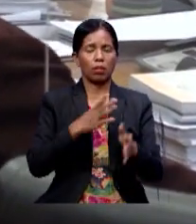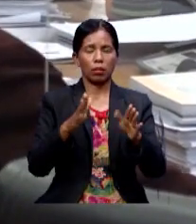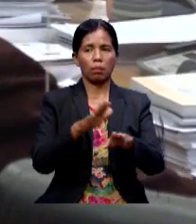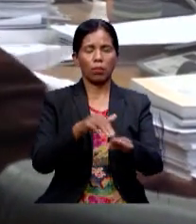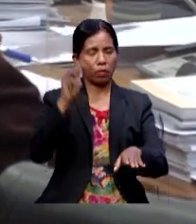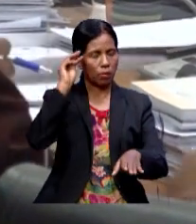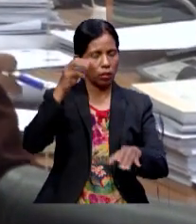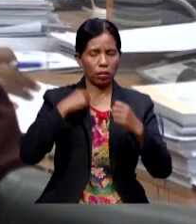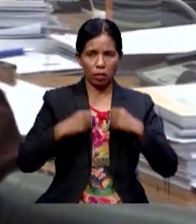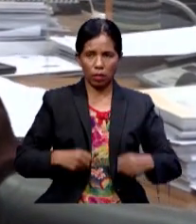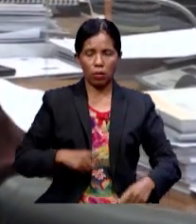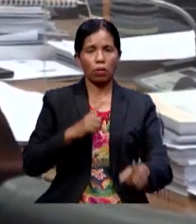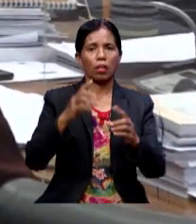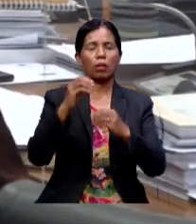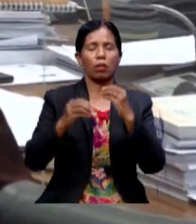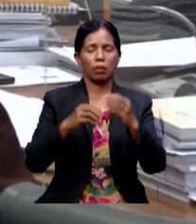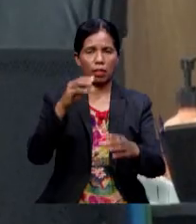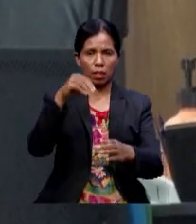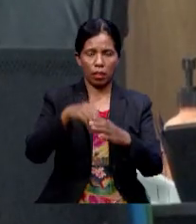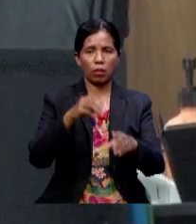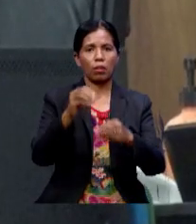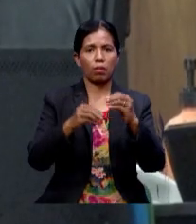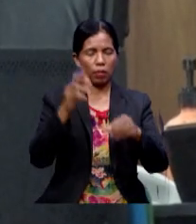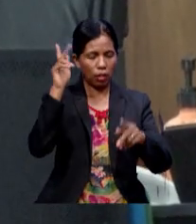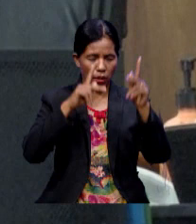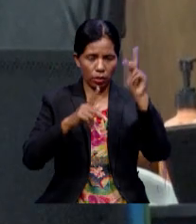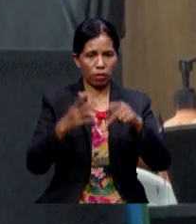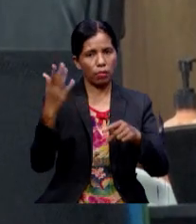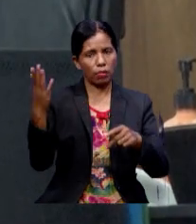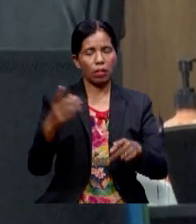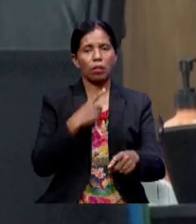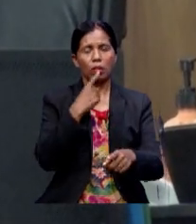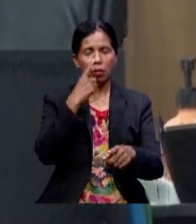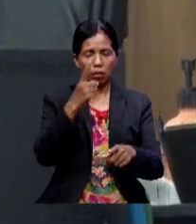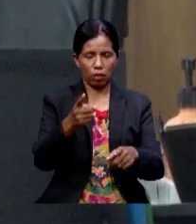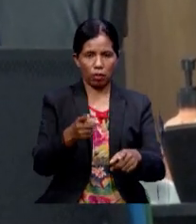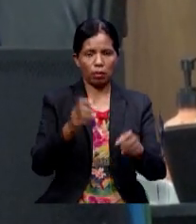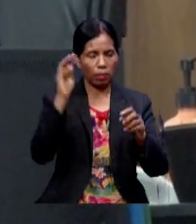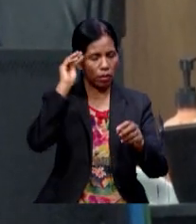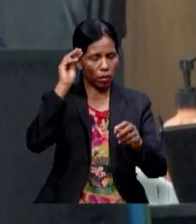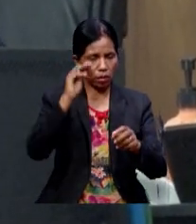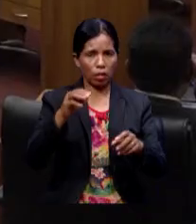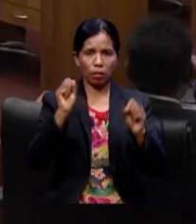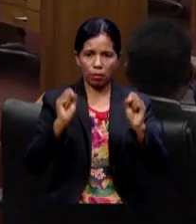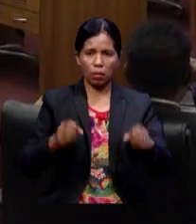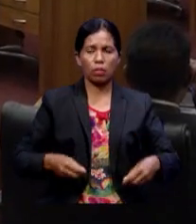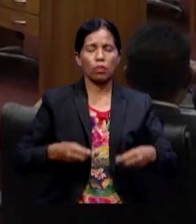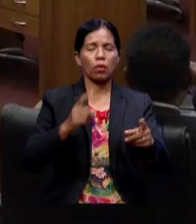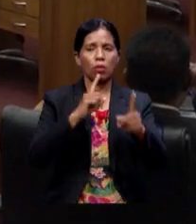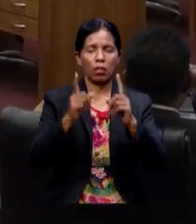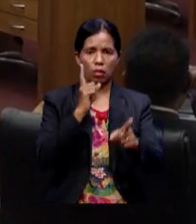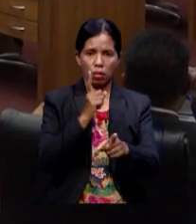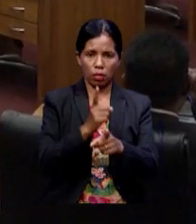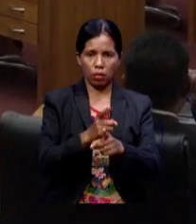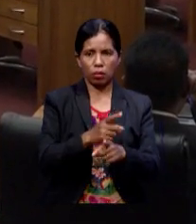Saudi ho di fo explicasa un klean kon bakaju refere. Tambah tuir deputado sira ke sta un serio nune ministeru kompetenti presija fo explica sa un detalio